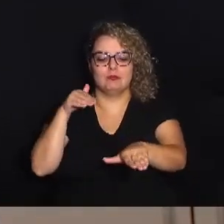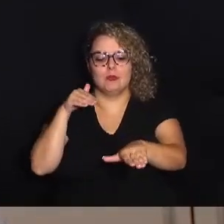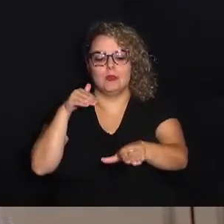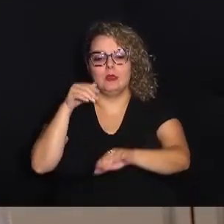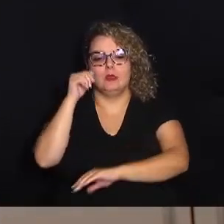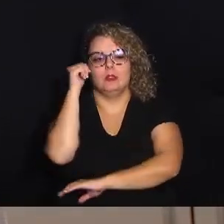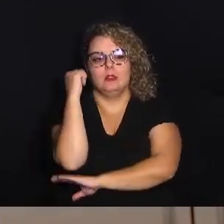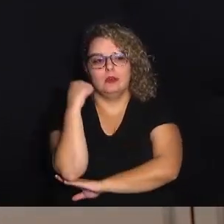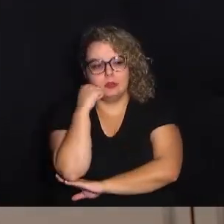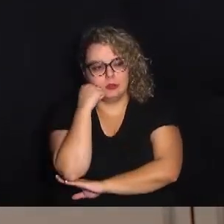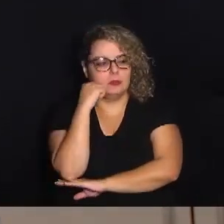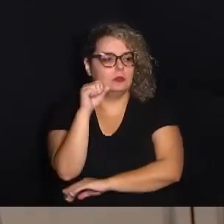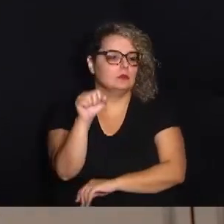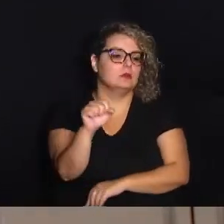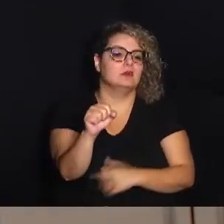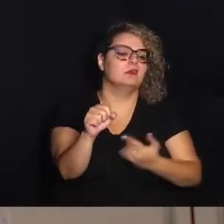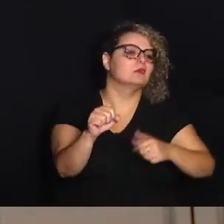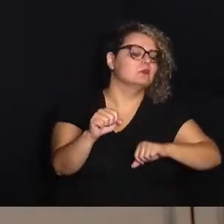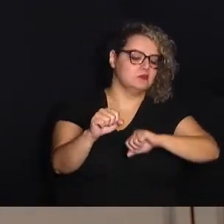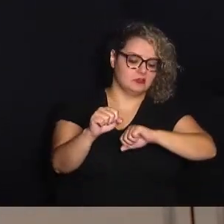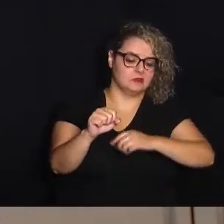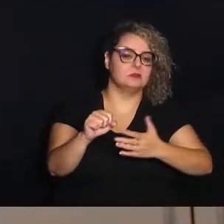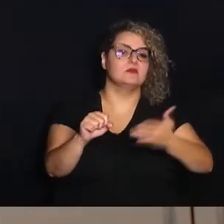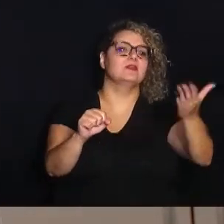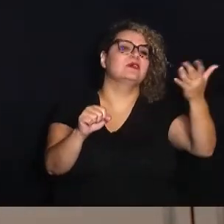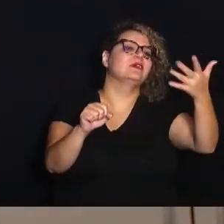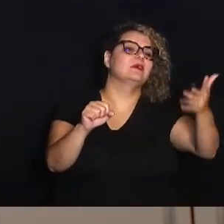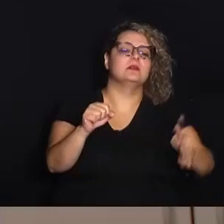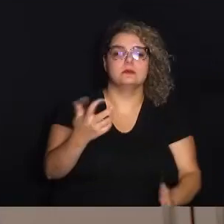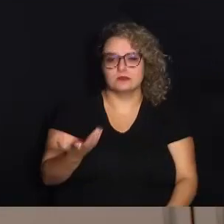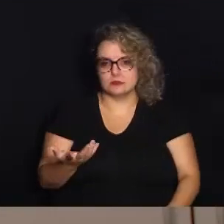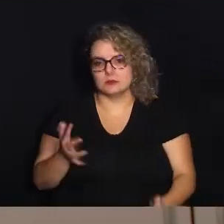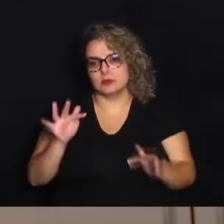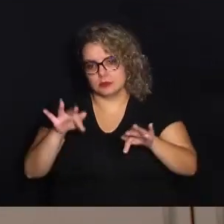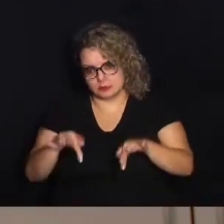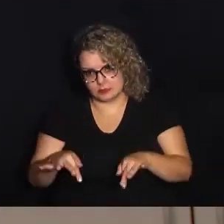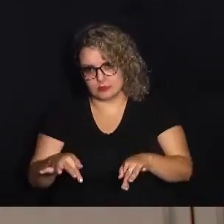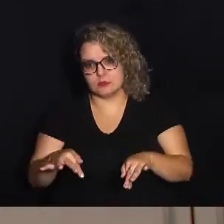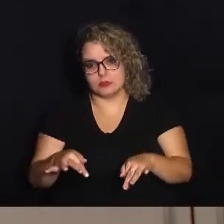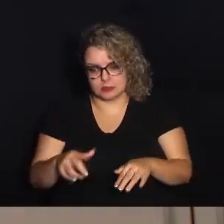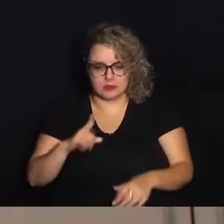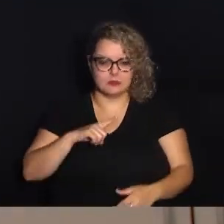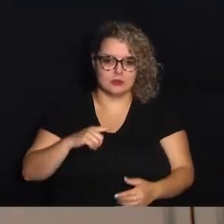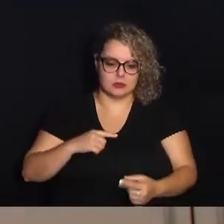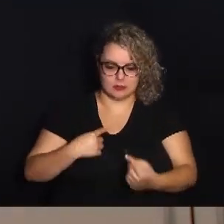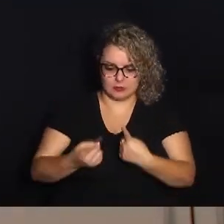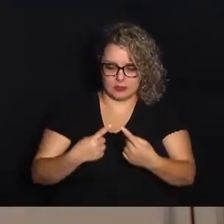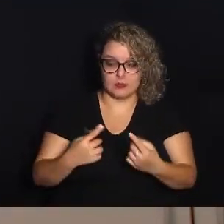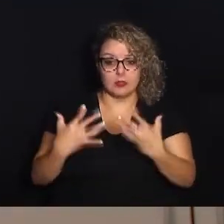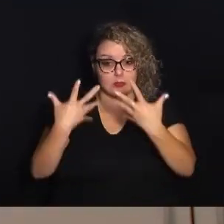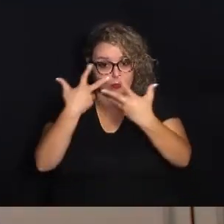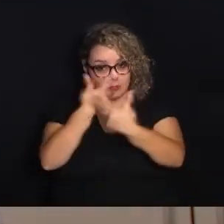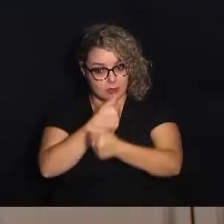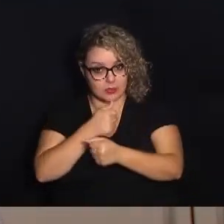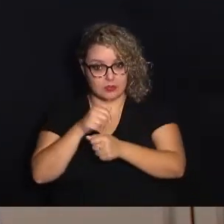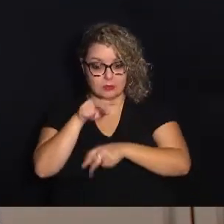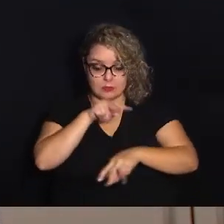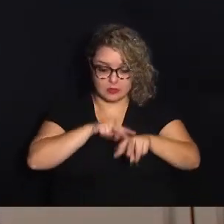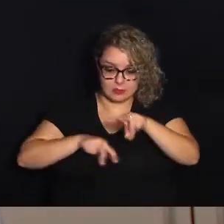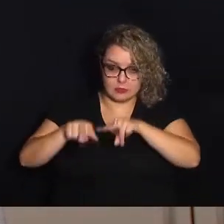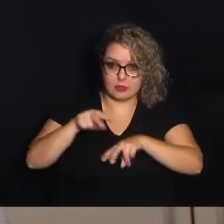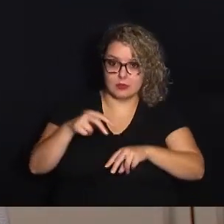então mais esse pedido Ele engloba todo esse pacote para que no final a gente possa ter uma via bonita é